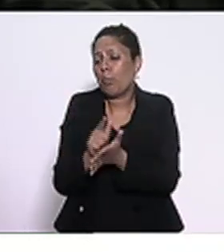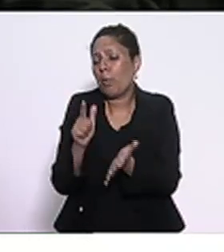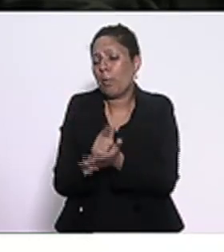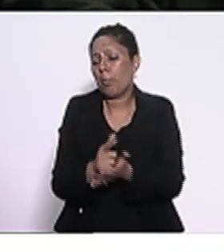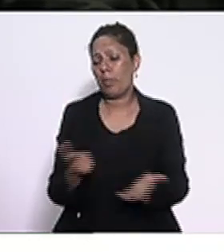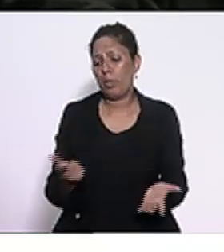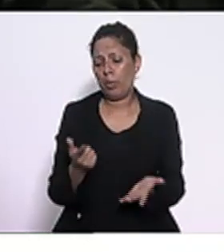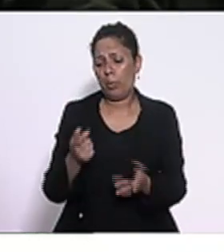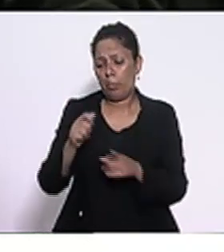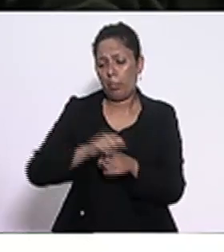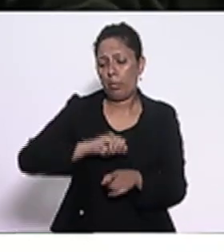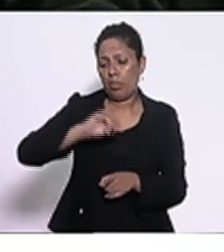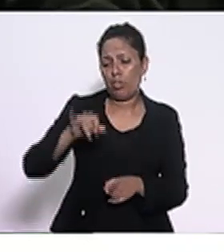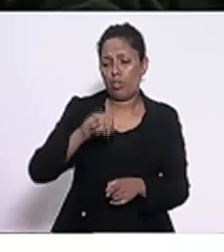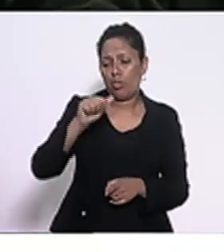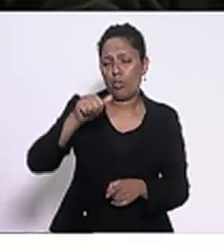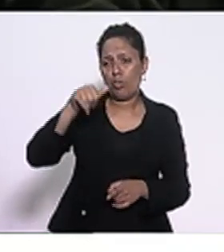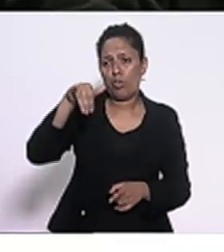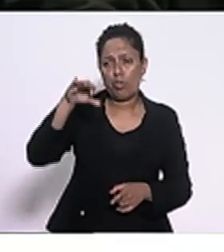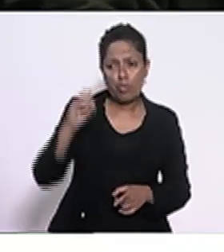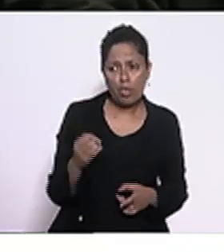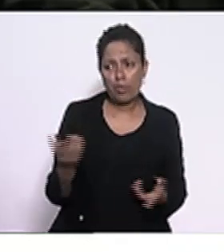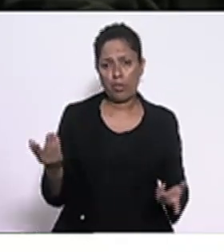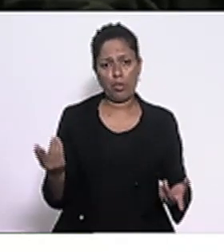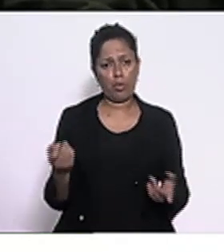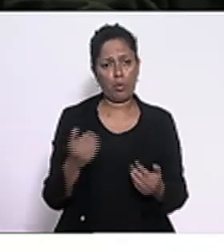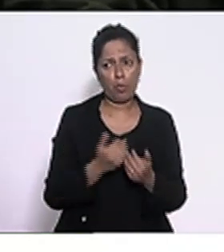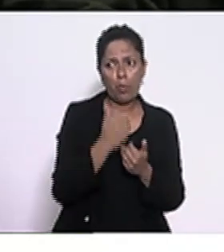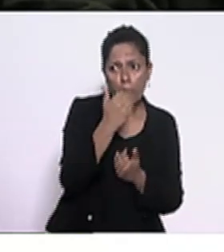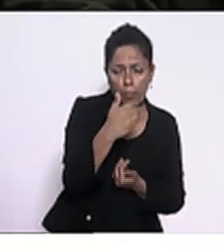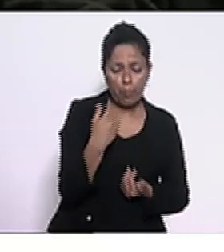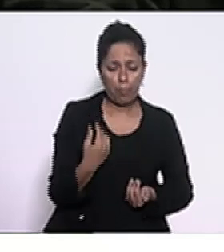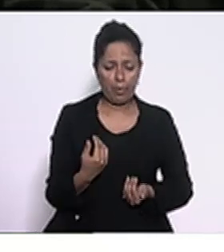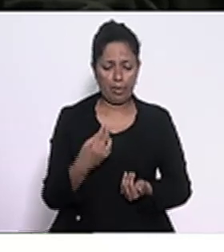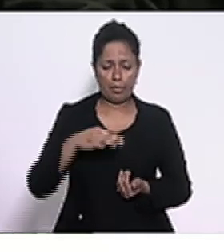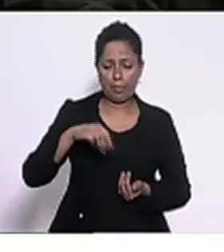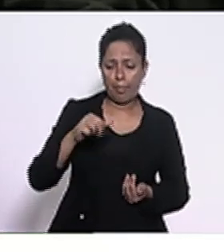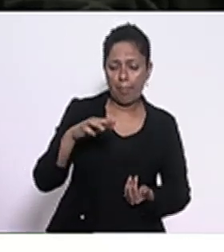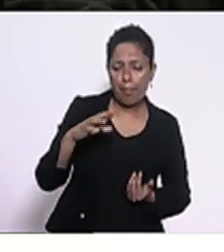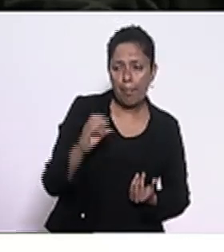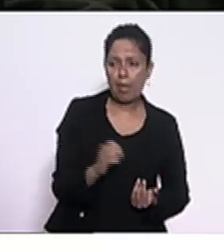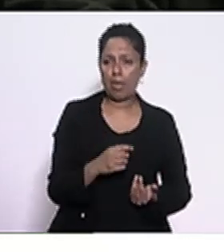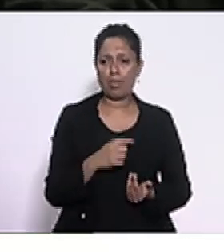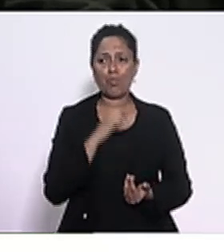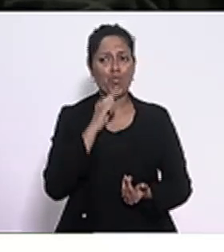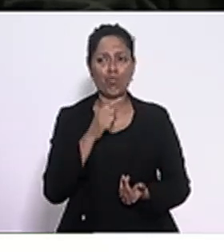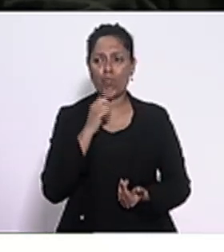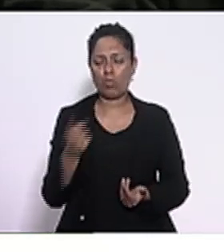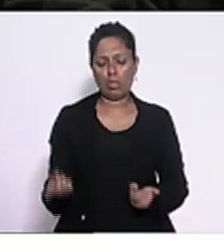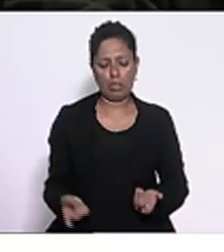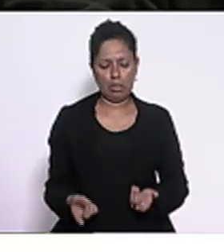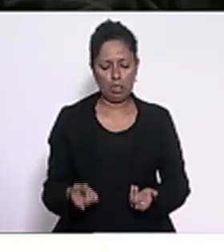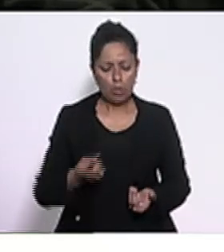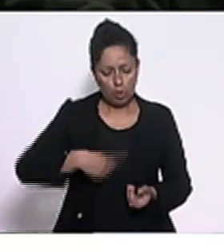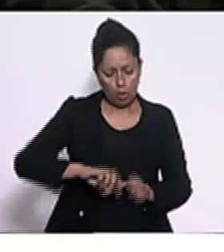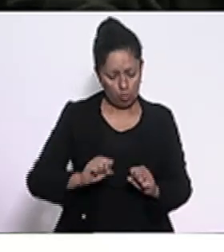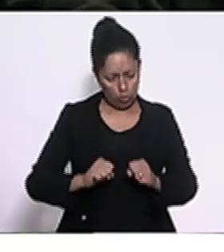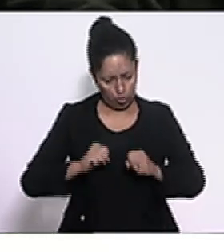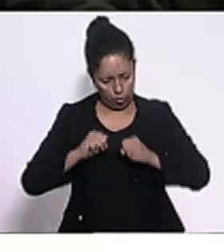estamos em janeiro, a matrícula é início de fevereiro, no máximo em março. Fizemos um